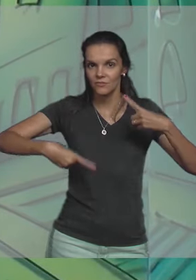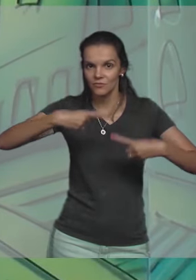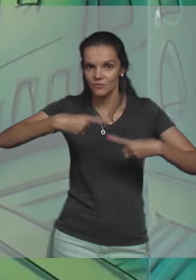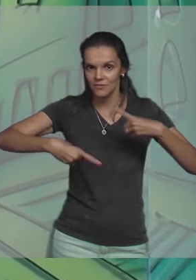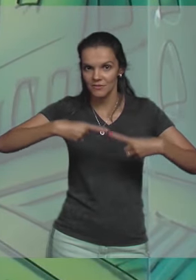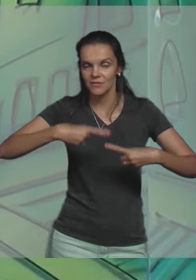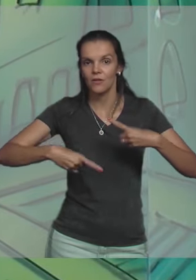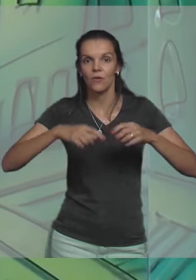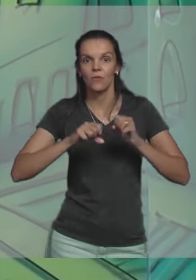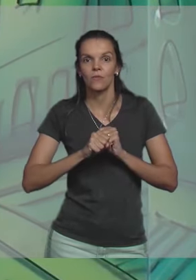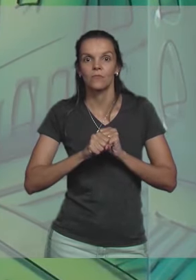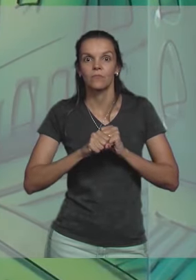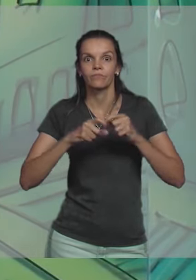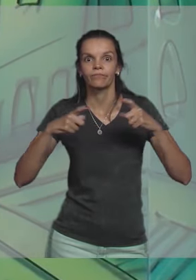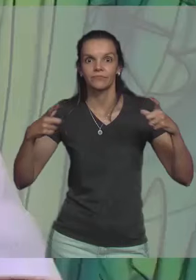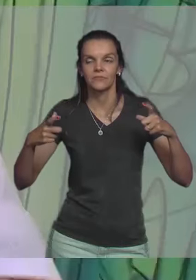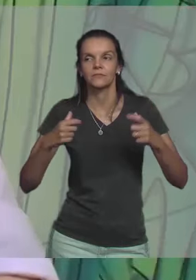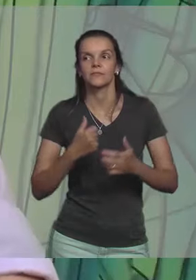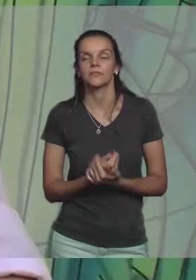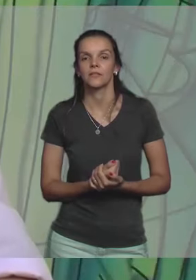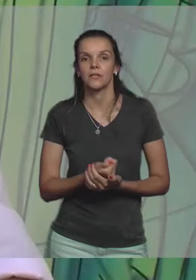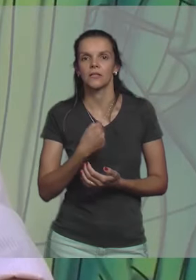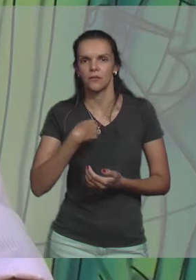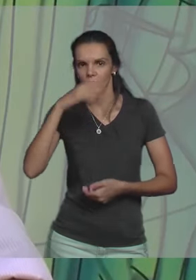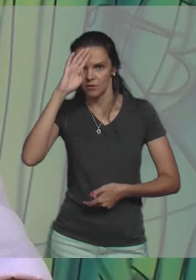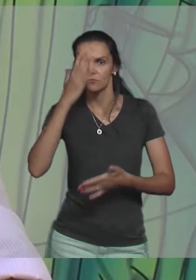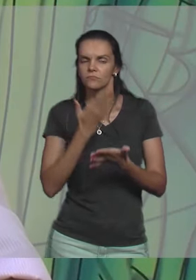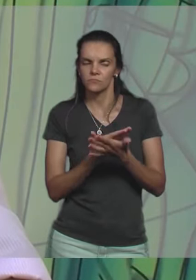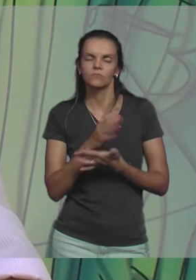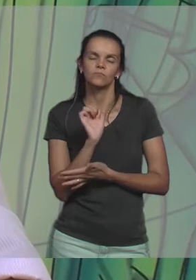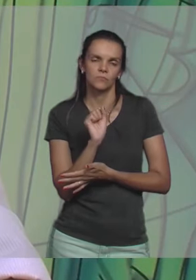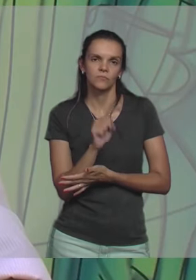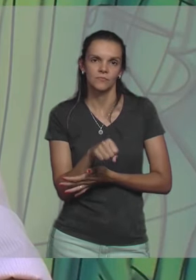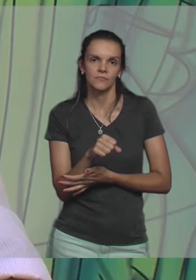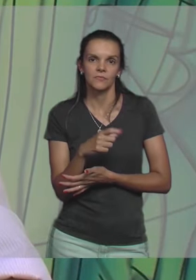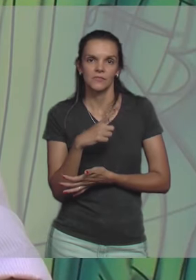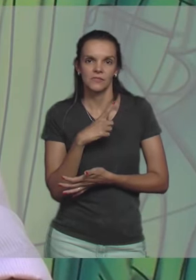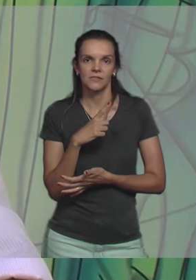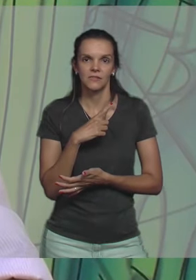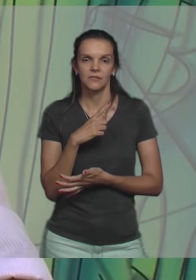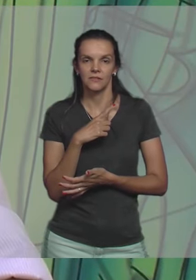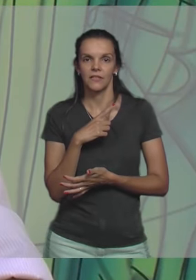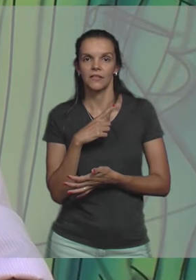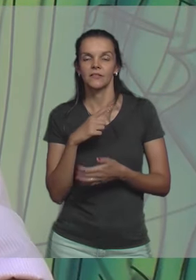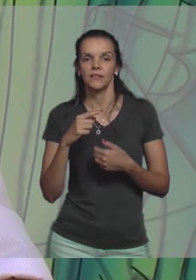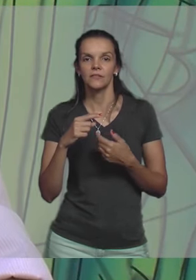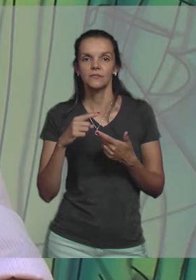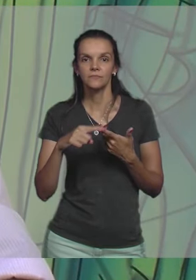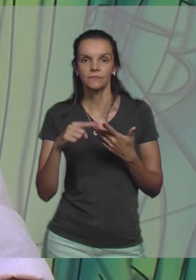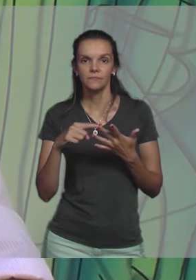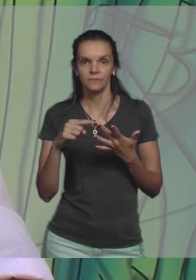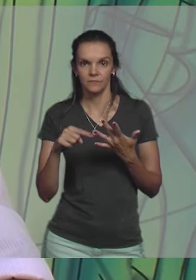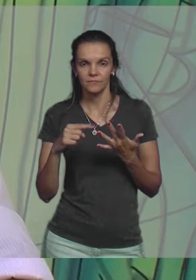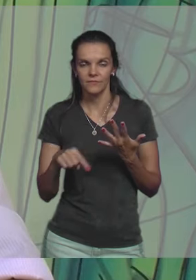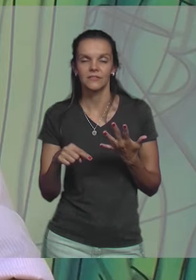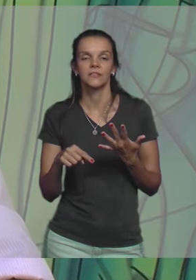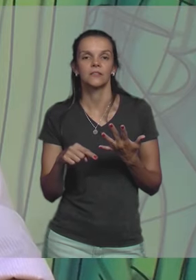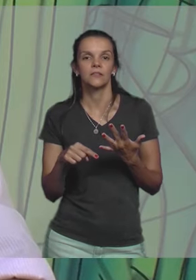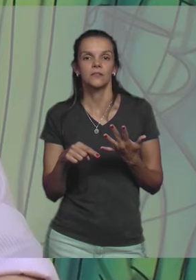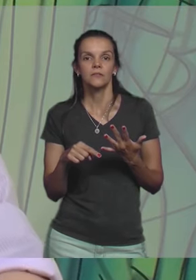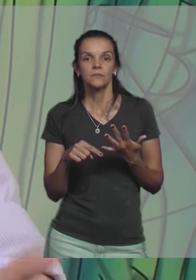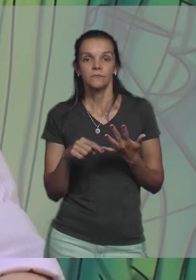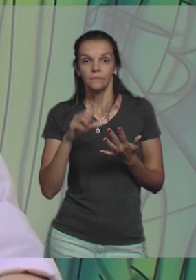forma mais ampla? Eu creio que sim. Os planos de mobilidade urbana, eles têm lá os seus requisitos. Também a questão da